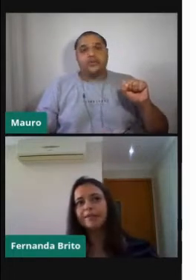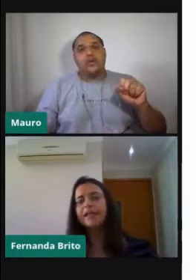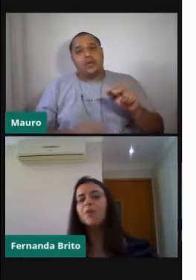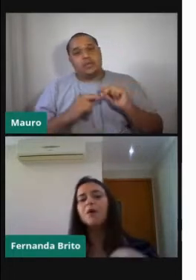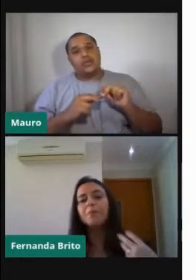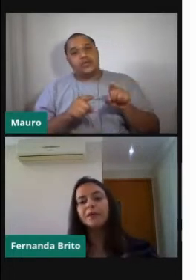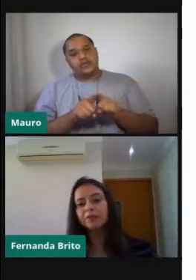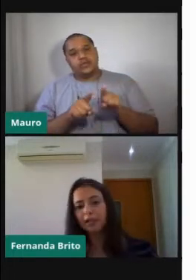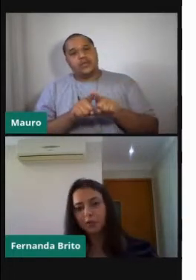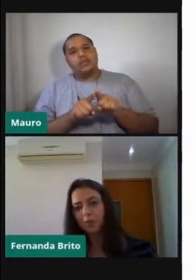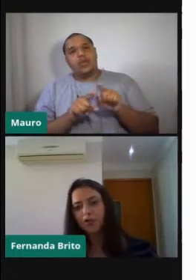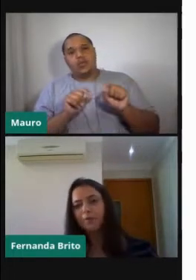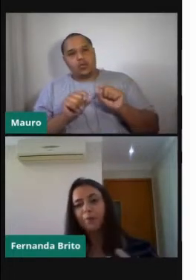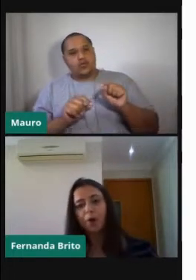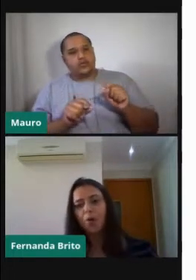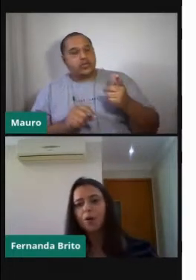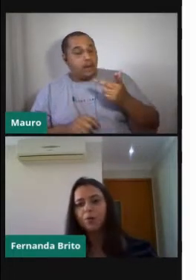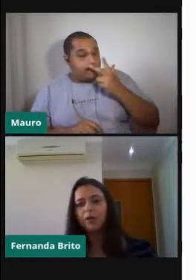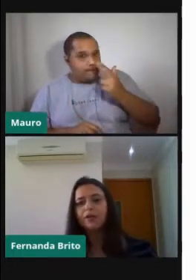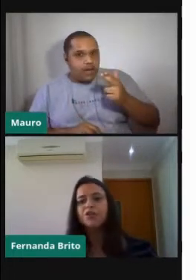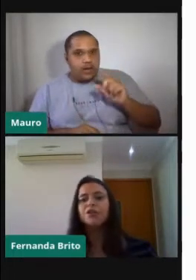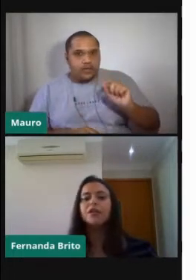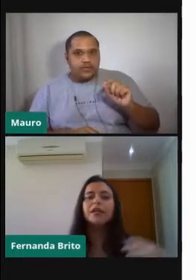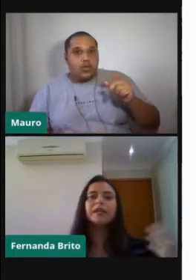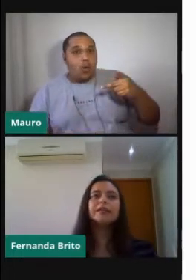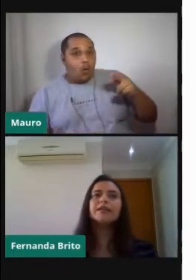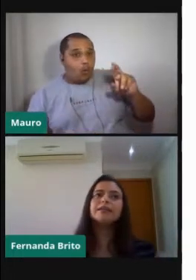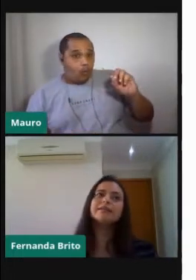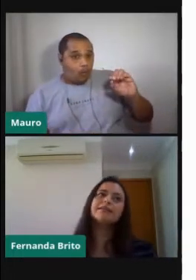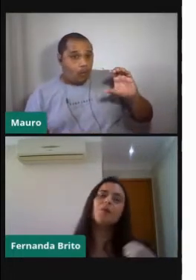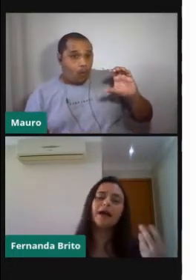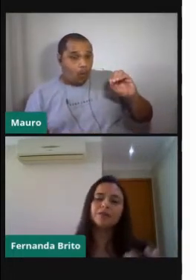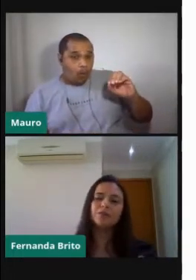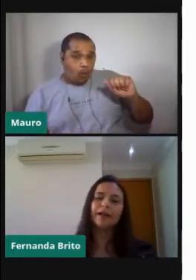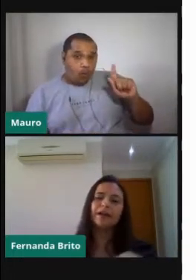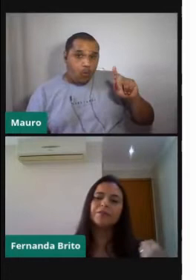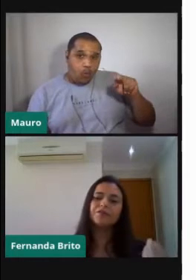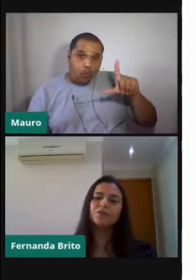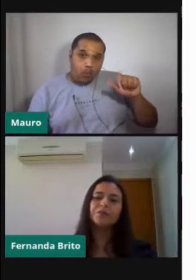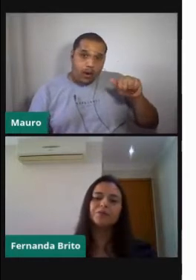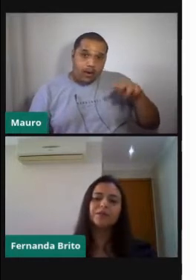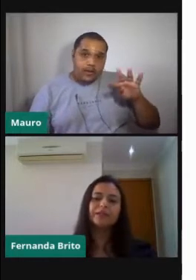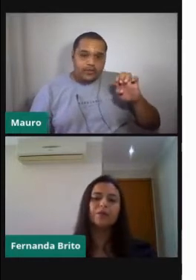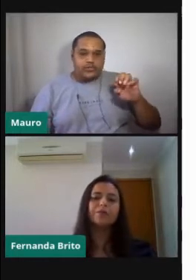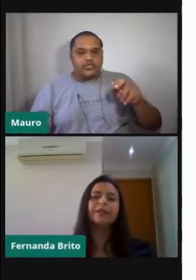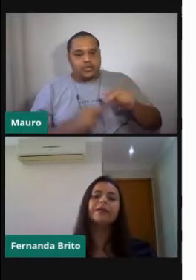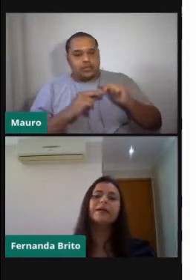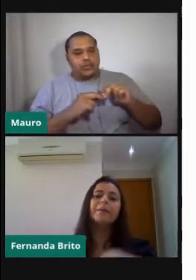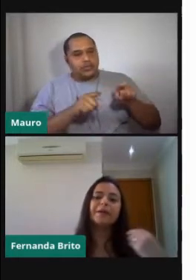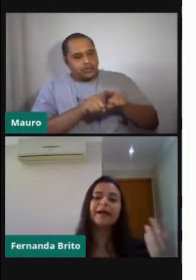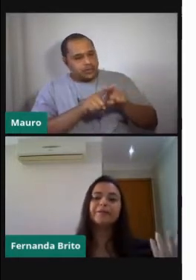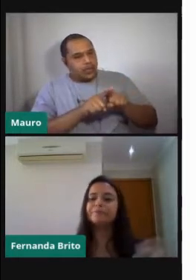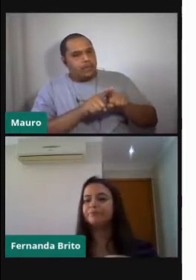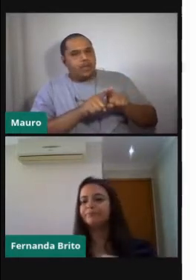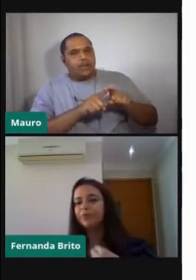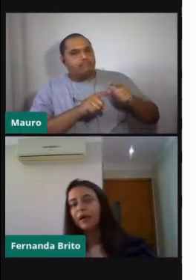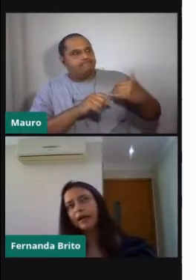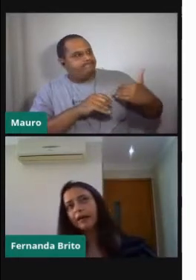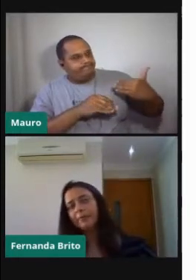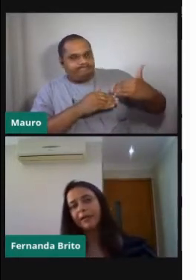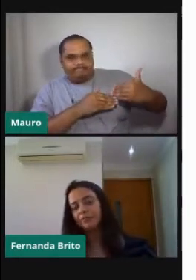de coagulação, ao aumento da resposta pró-coagulante, e esse quadro acaba evoluindo, então, né,